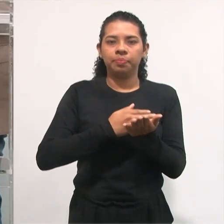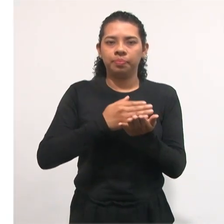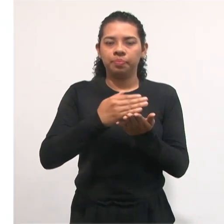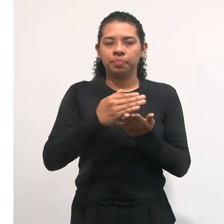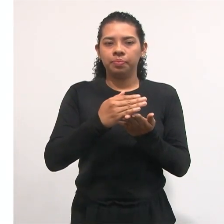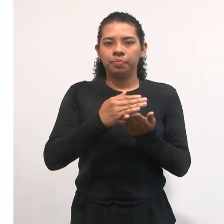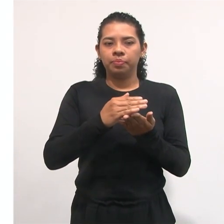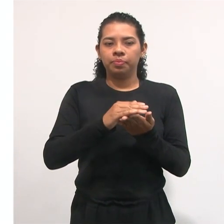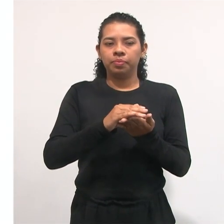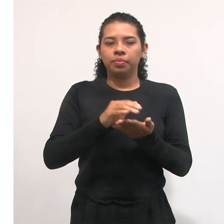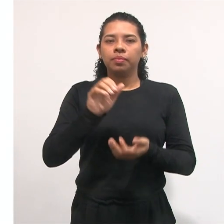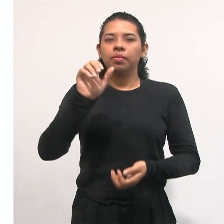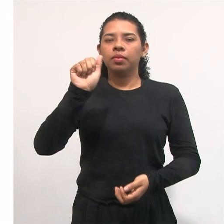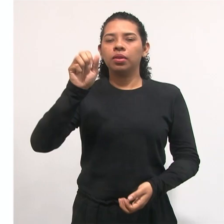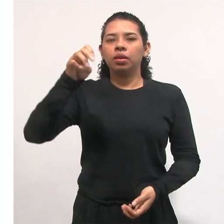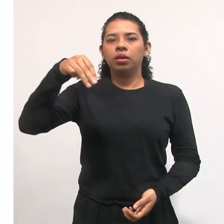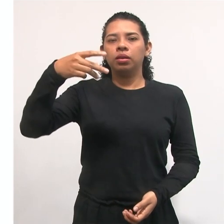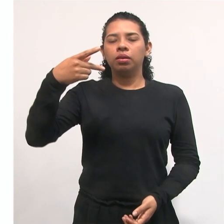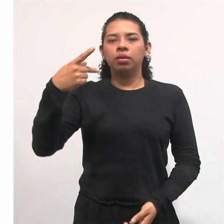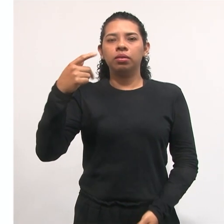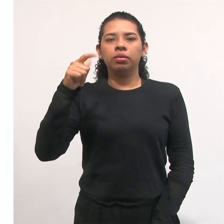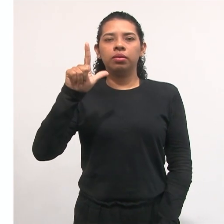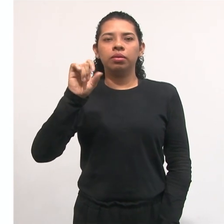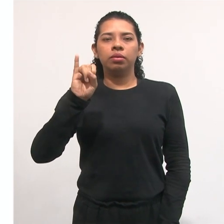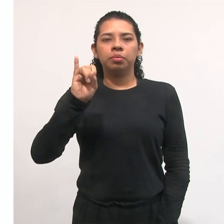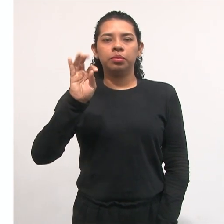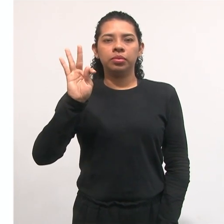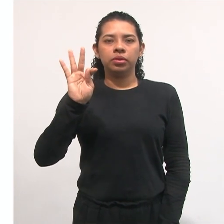distribuição. Continuando aqui,